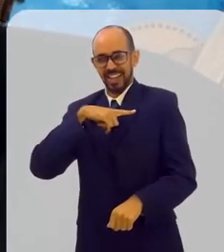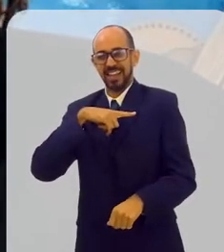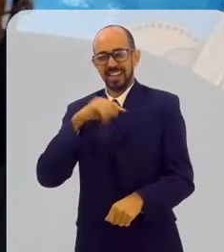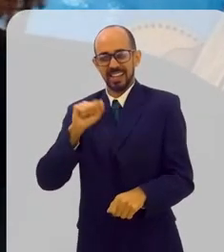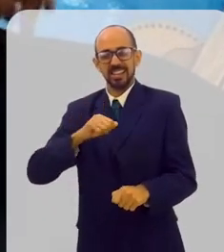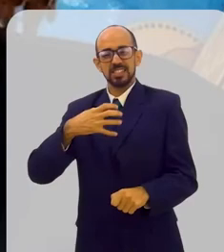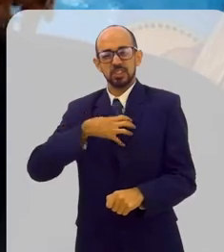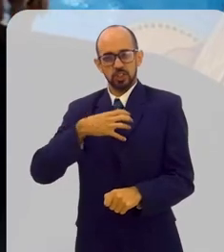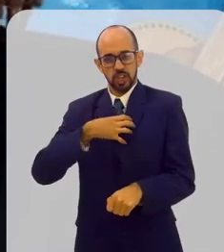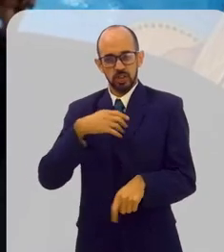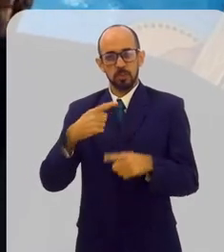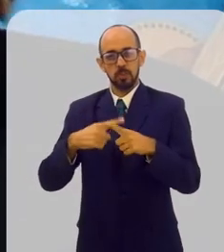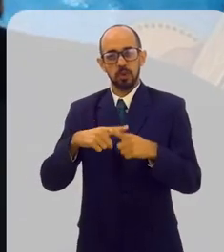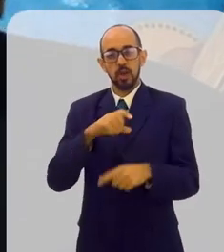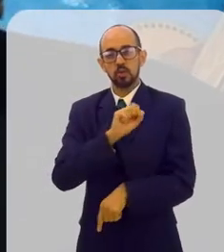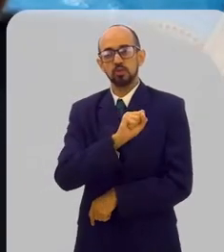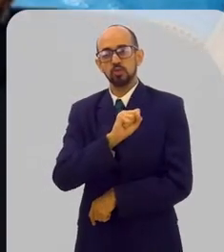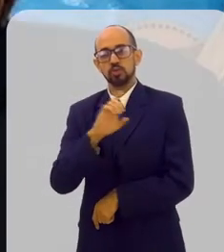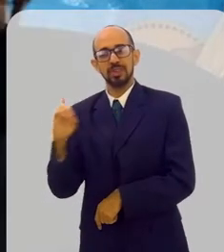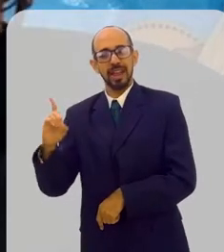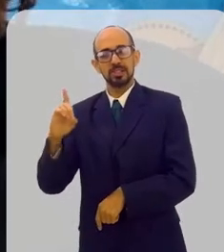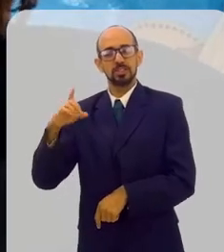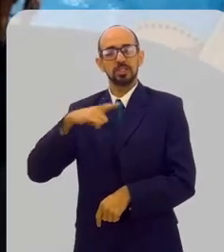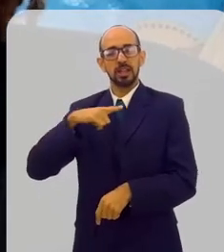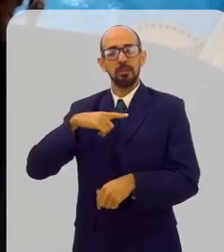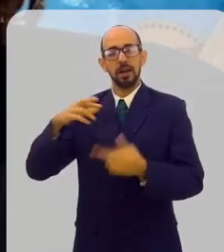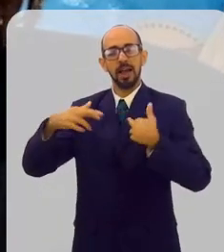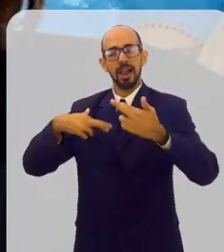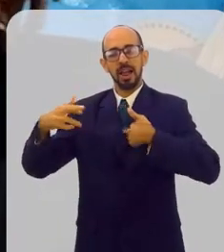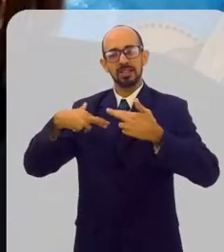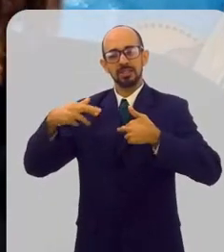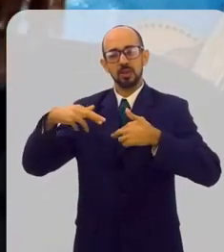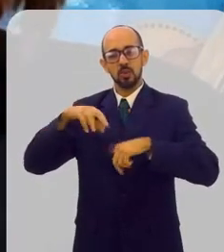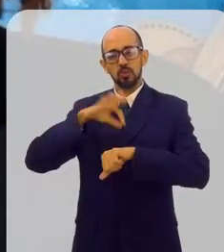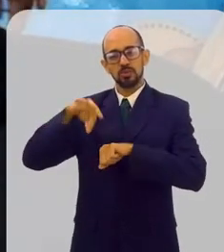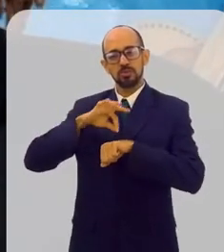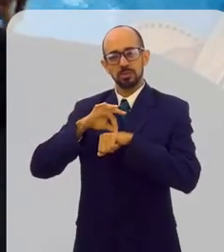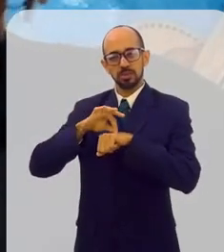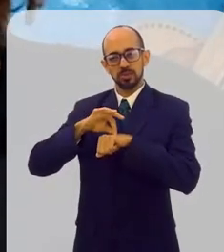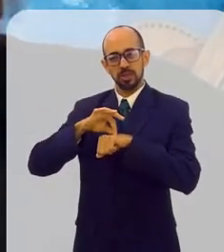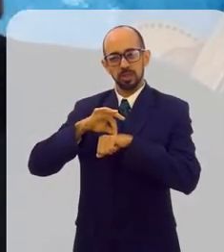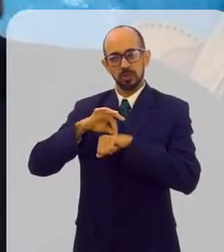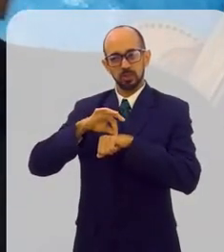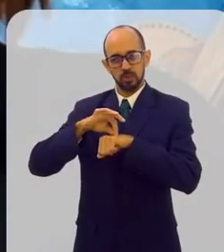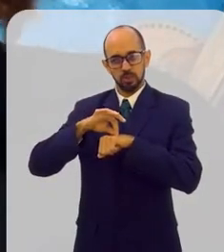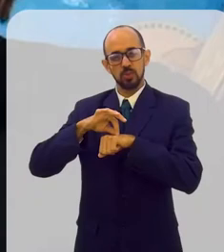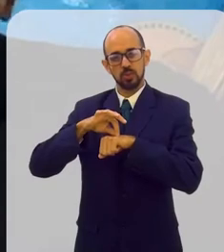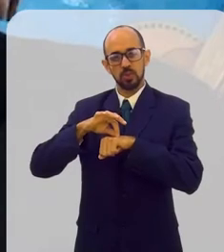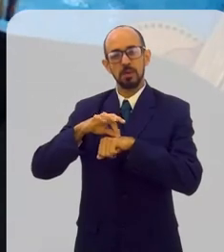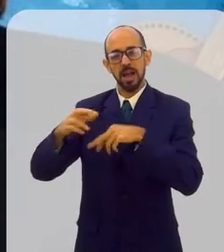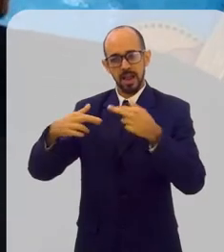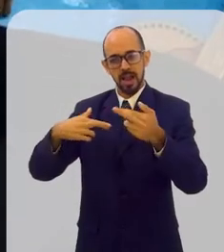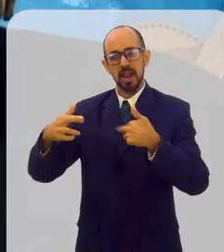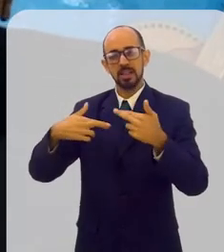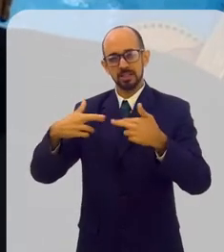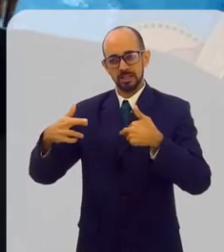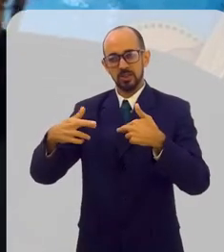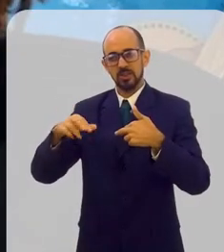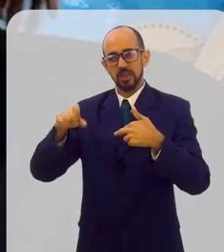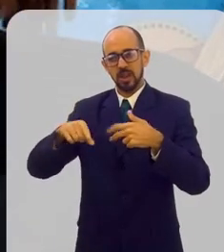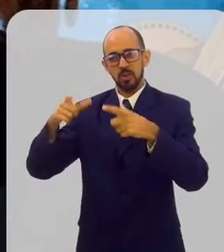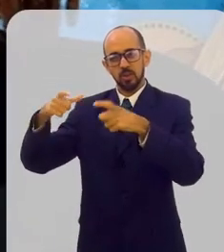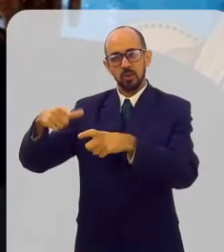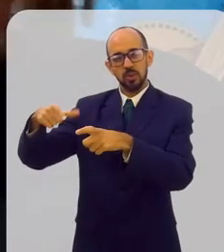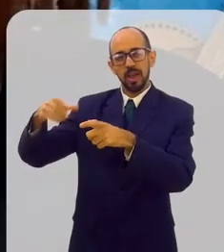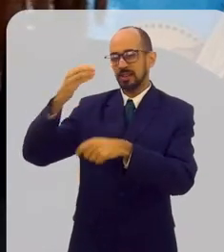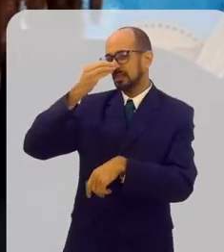né? Principalmente pela relação que o Sudeste tem com o Espírito Santo, né? E não só o Sudeste, né? O Sudestino tem com o Espírito Santo, assim, né?